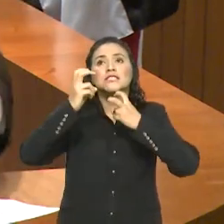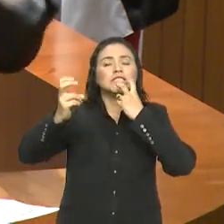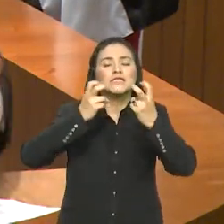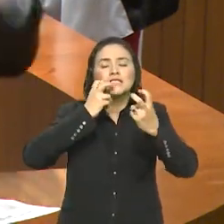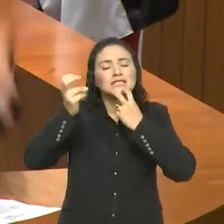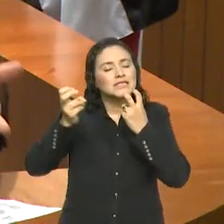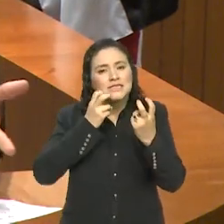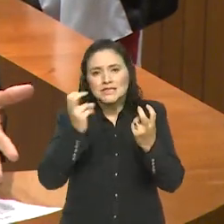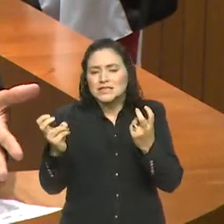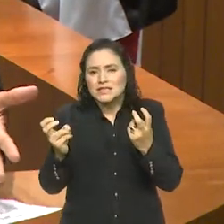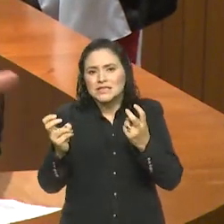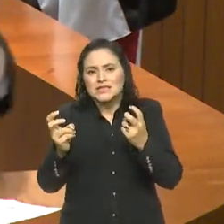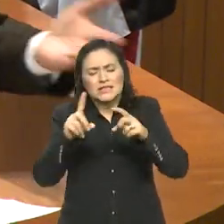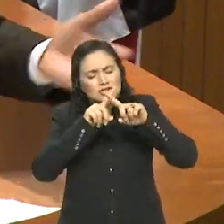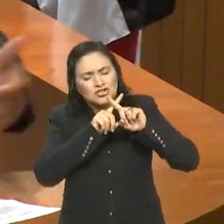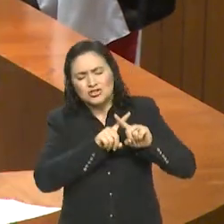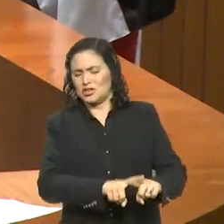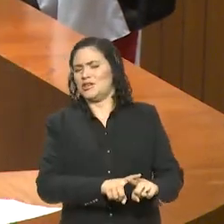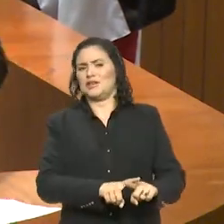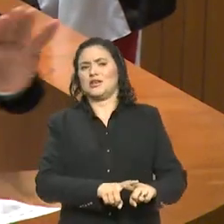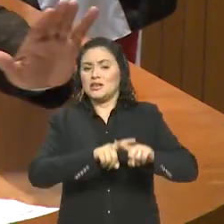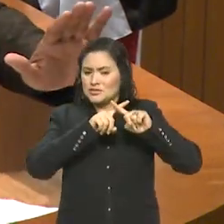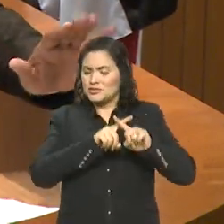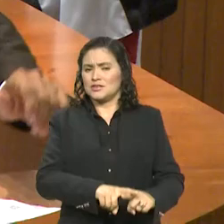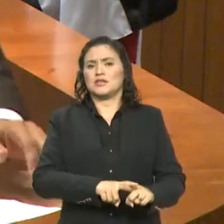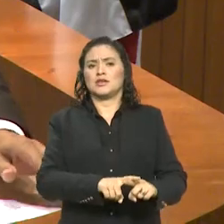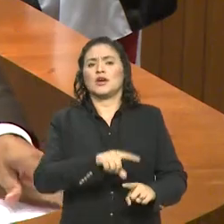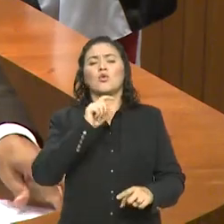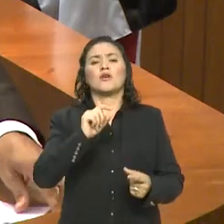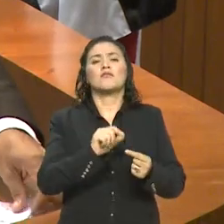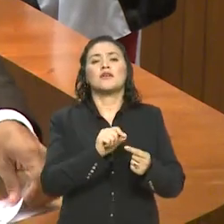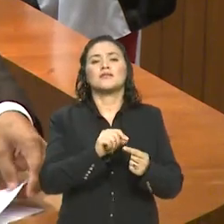população não aguenta mais. E o que fizeram?